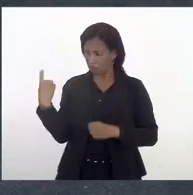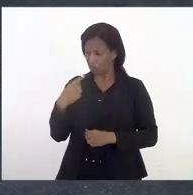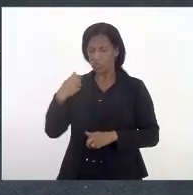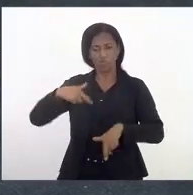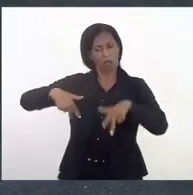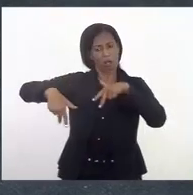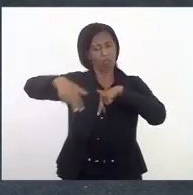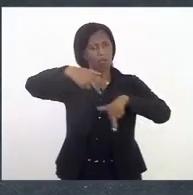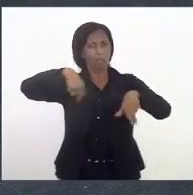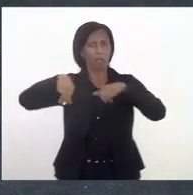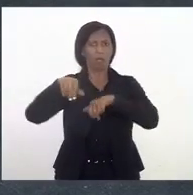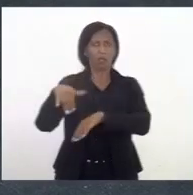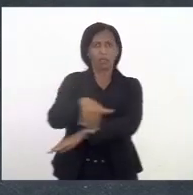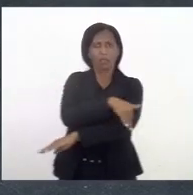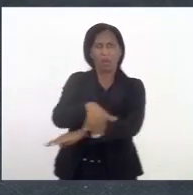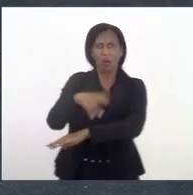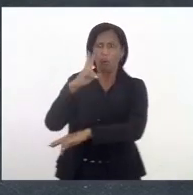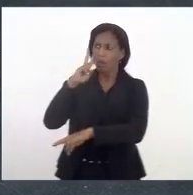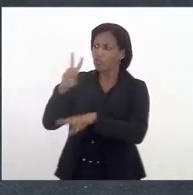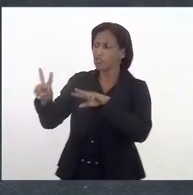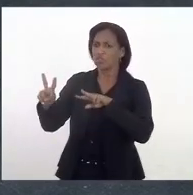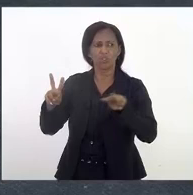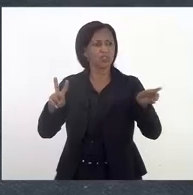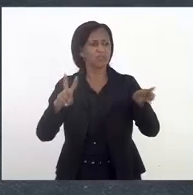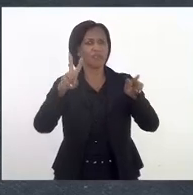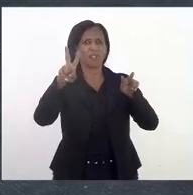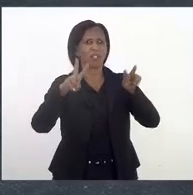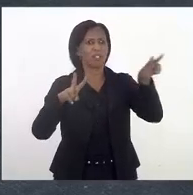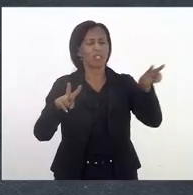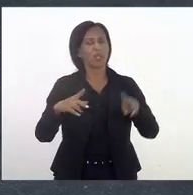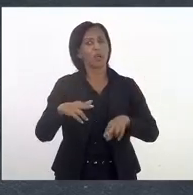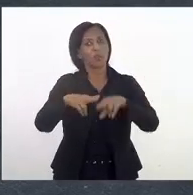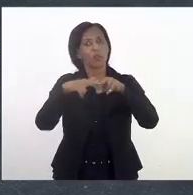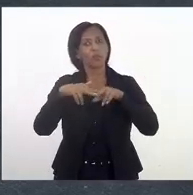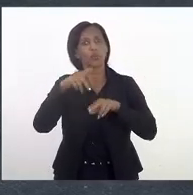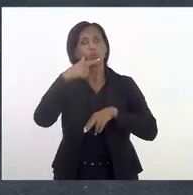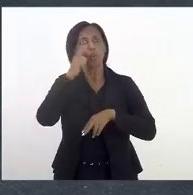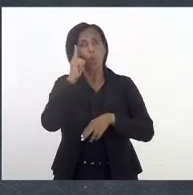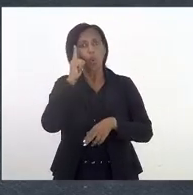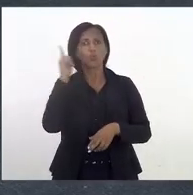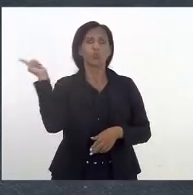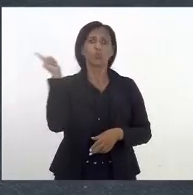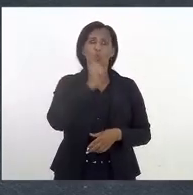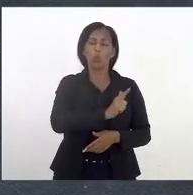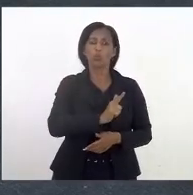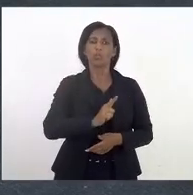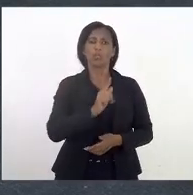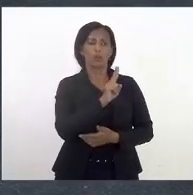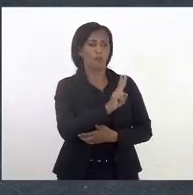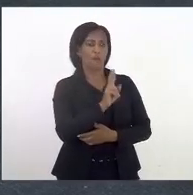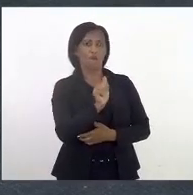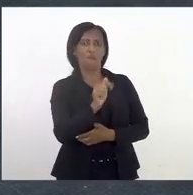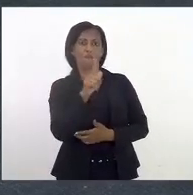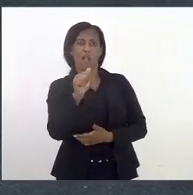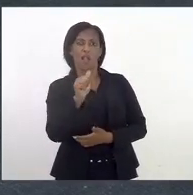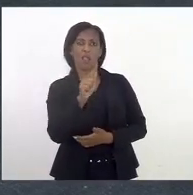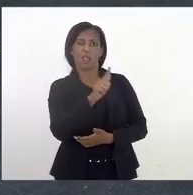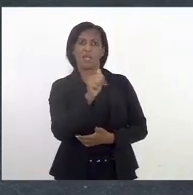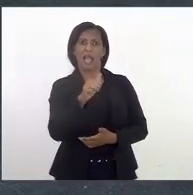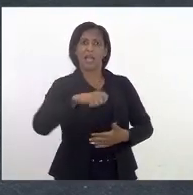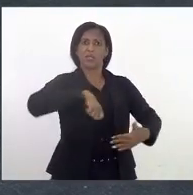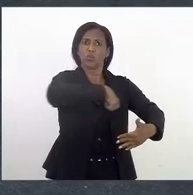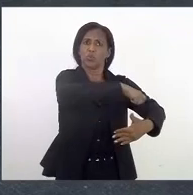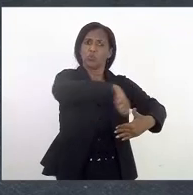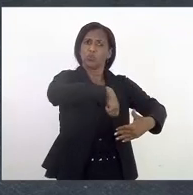aprovamos aquilo que eu chamo Vale botijão de gás para os menos favorecidos que